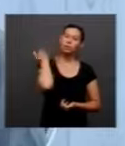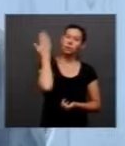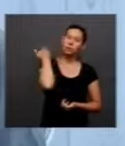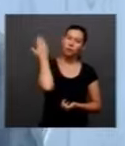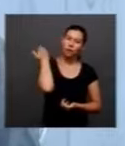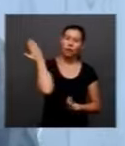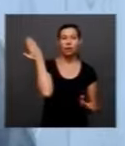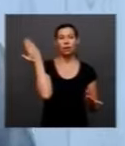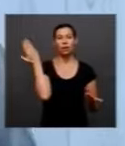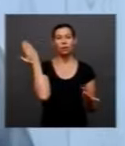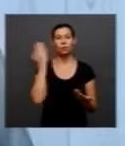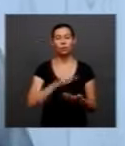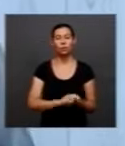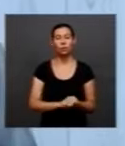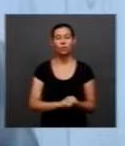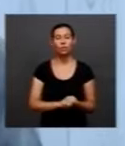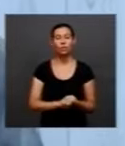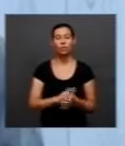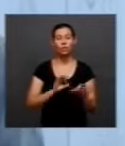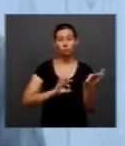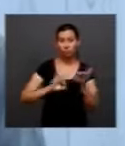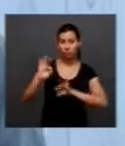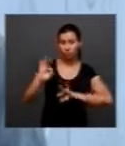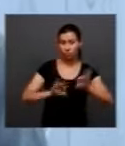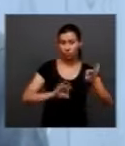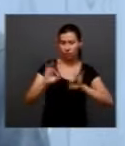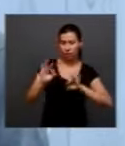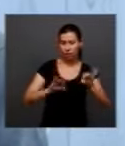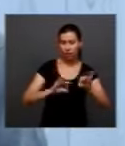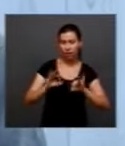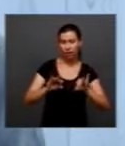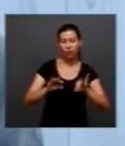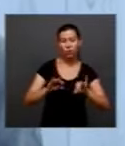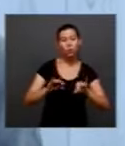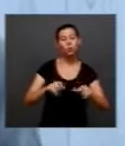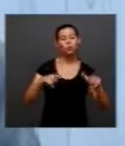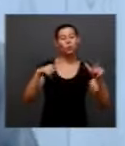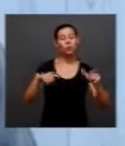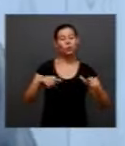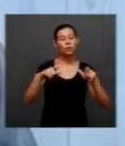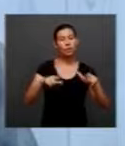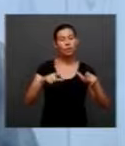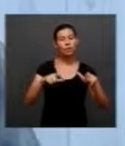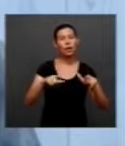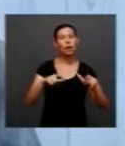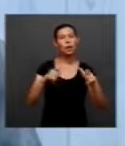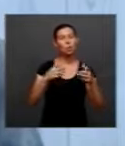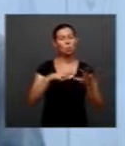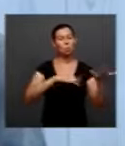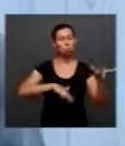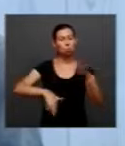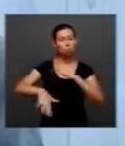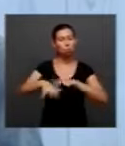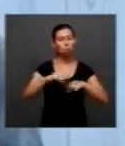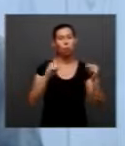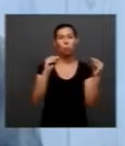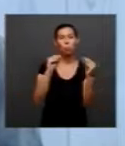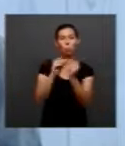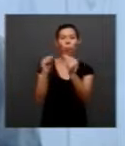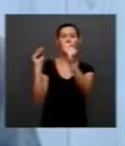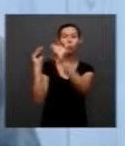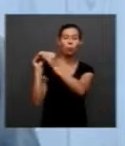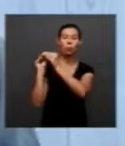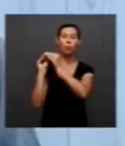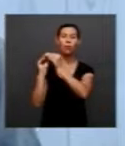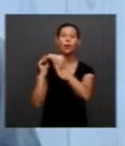beijaços em espaços públicos foi sim uma forma de militância, no sentido de provocar a sociedade para